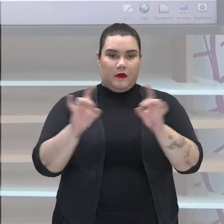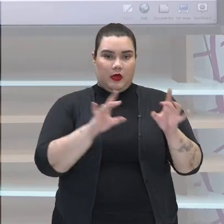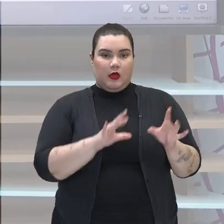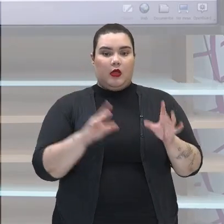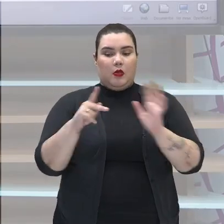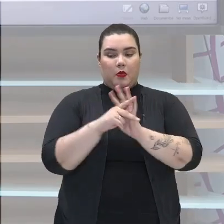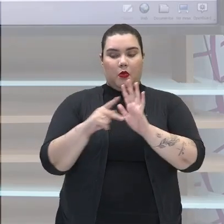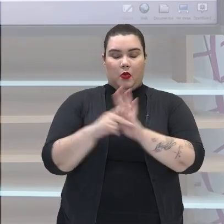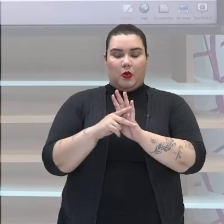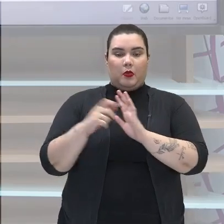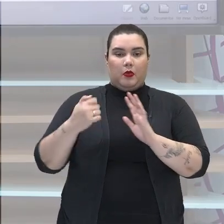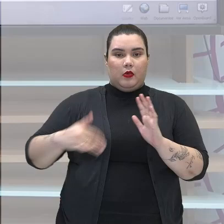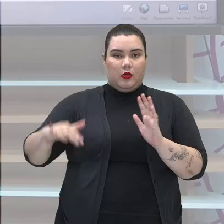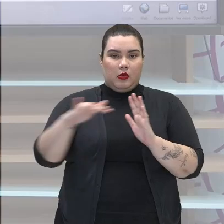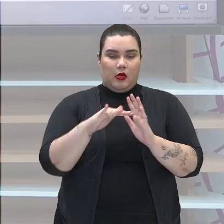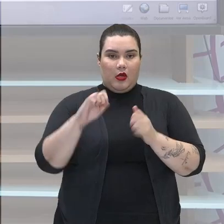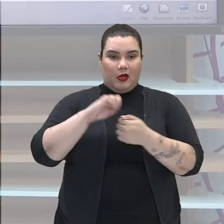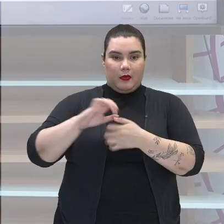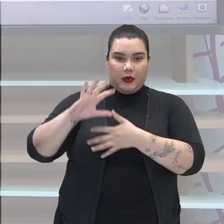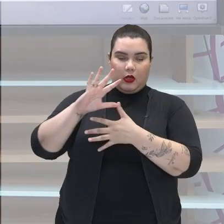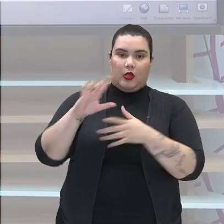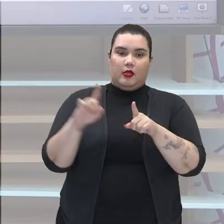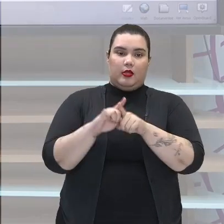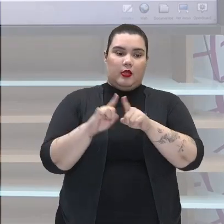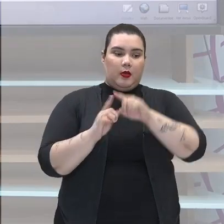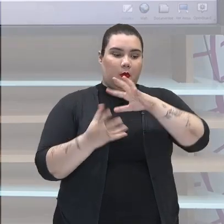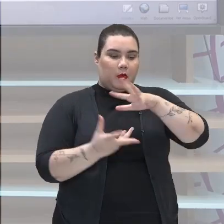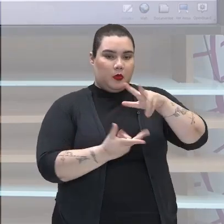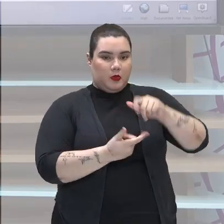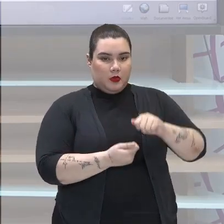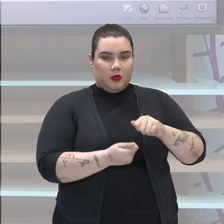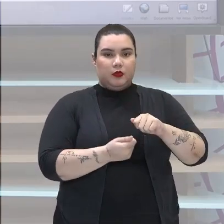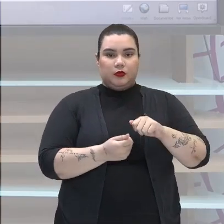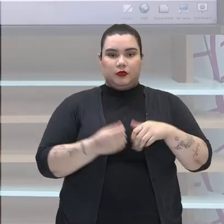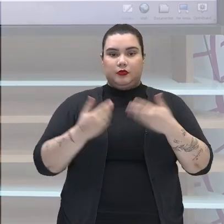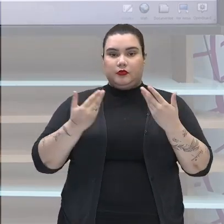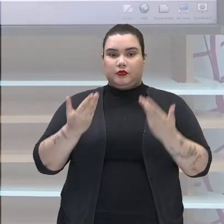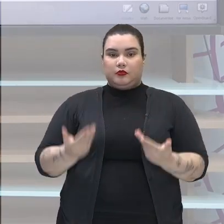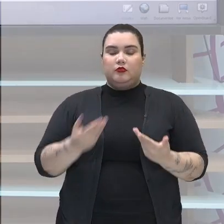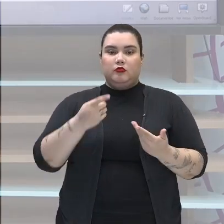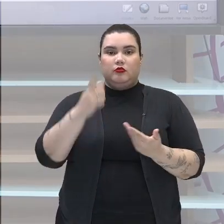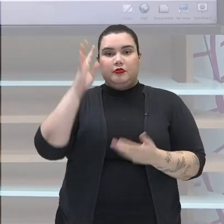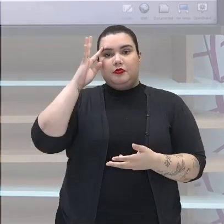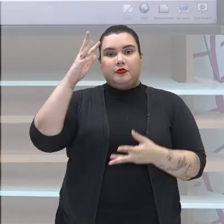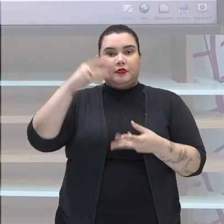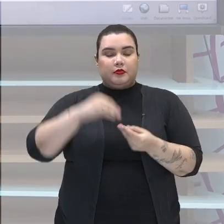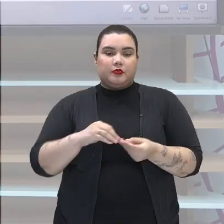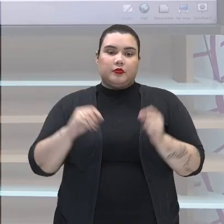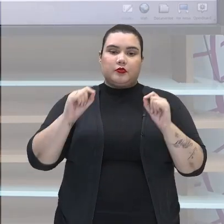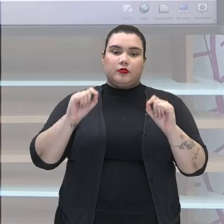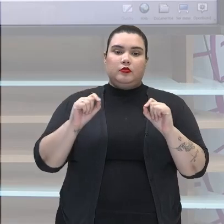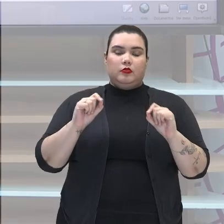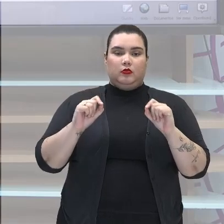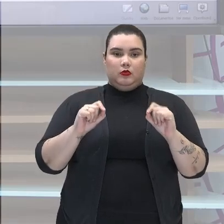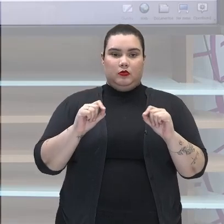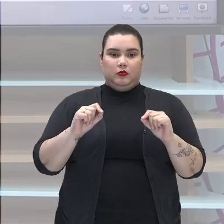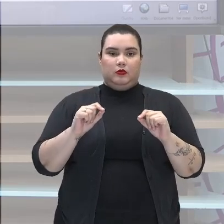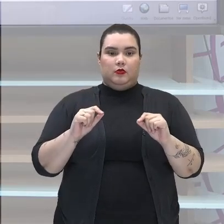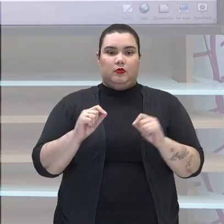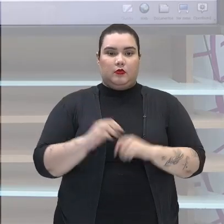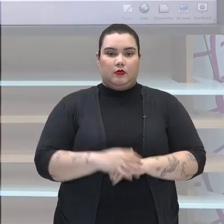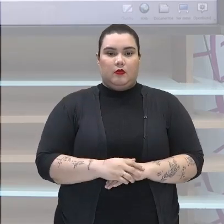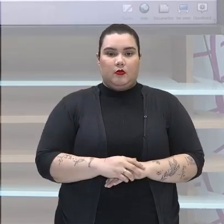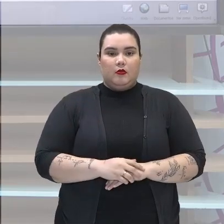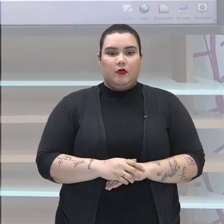continente americano, mas para o comércio mundial. E aí você compreende, né, o